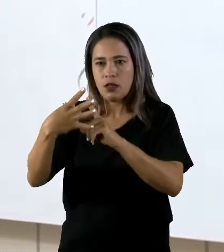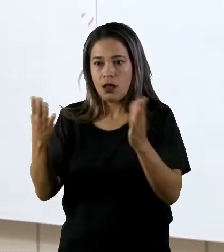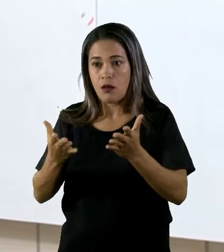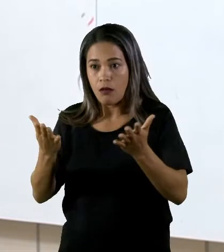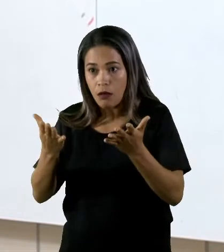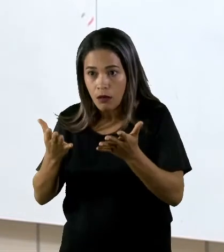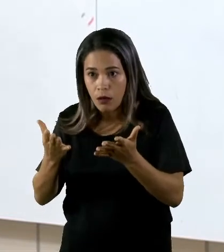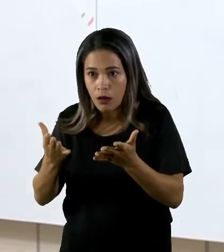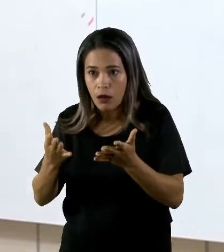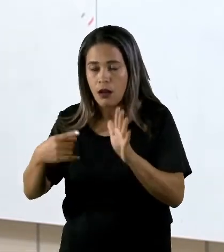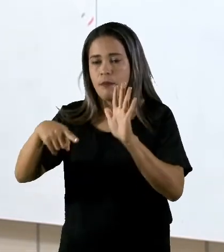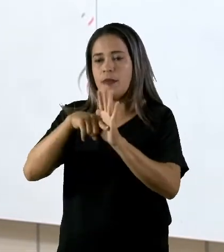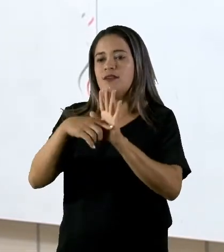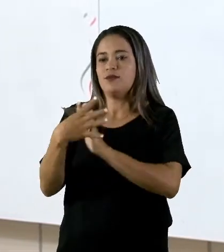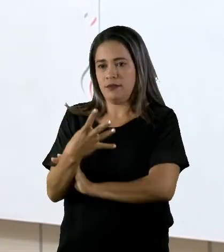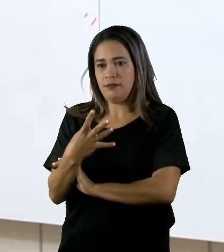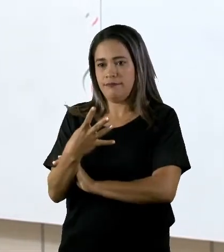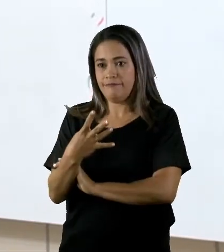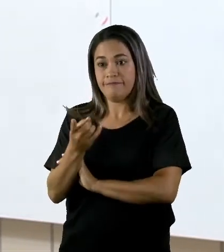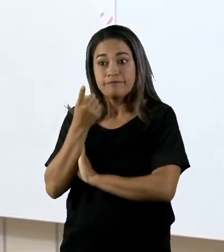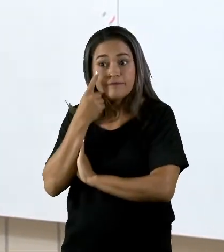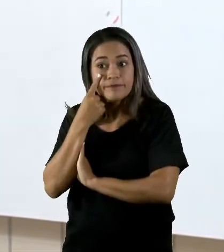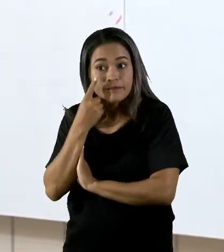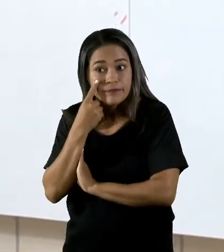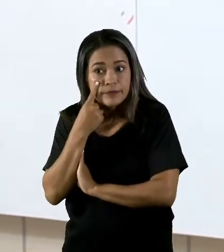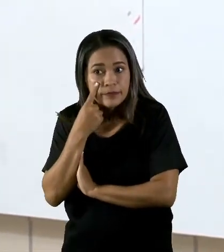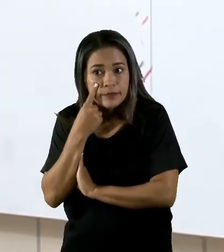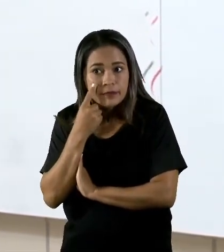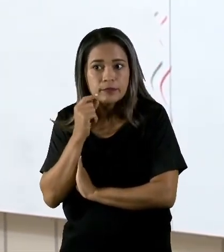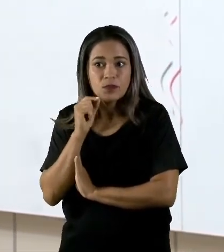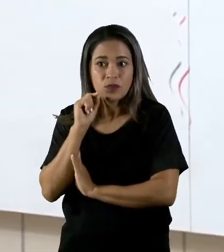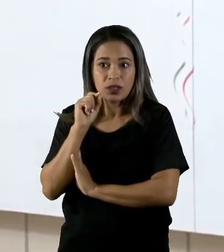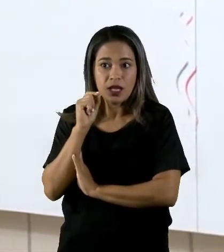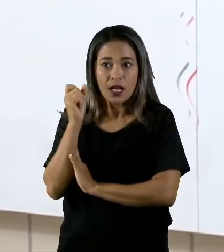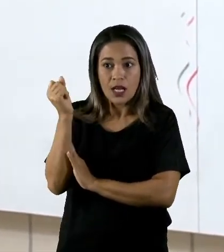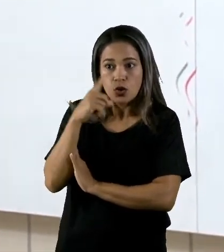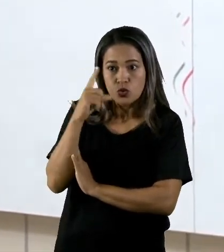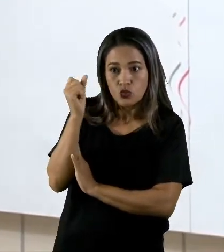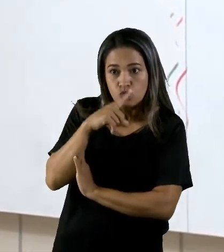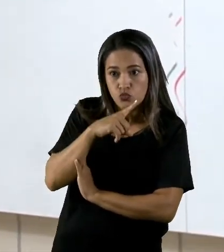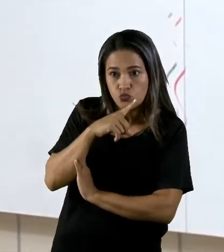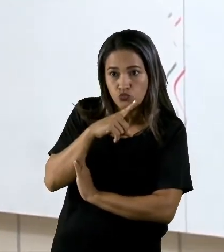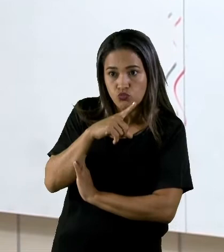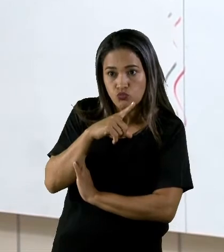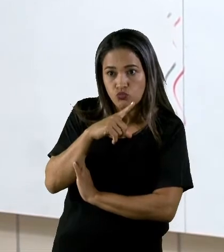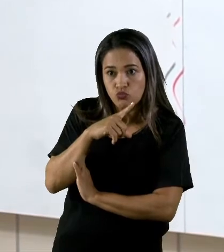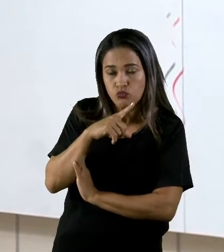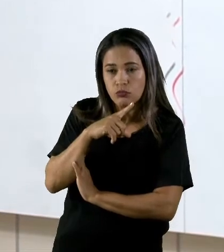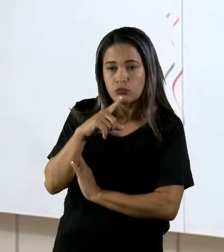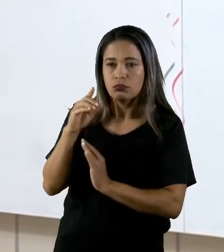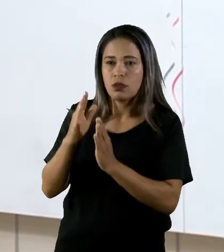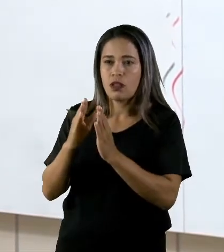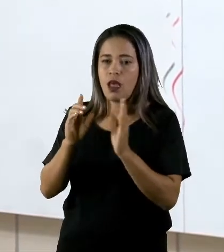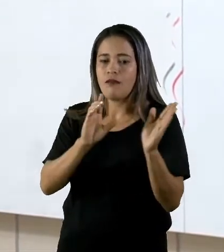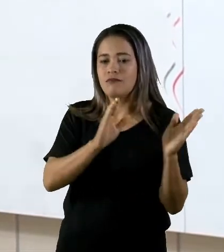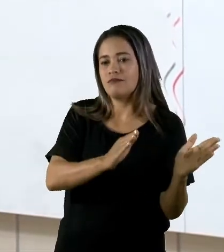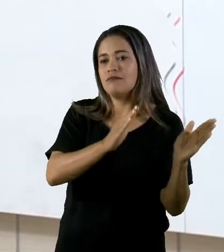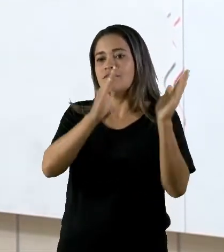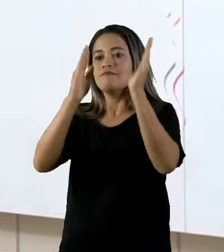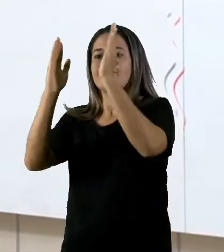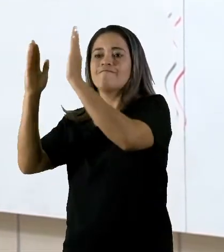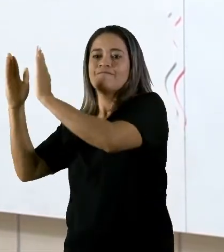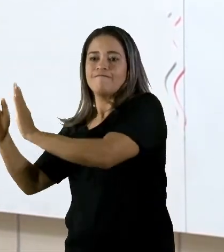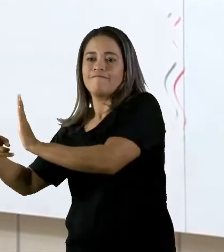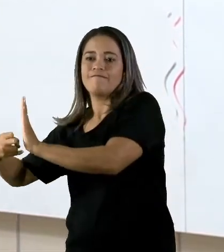vem menos 4. Então observa, o que está aqui em azul estava depois do sinal de igual. Eu